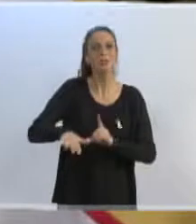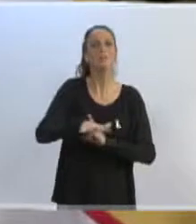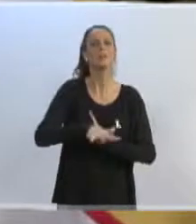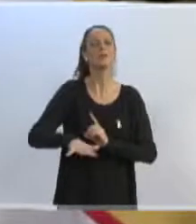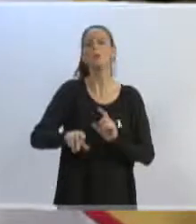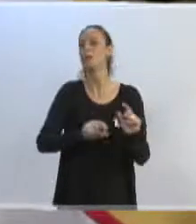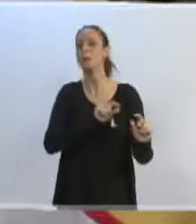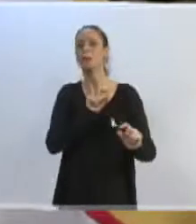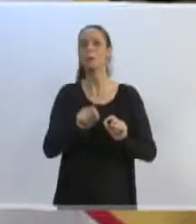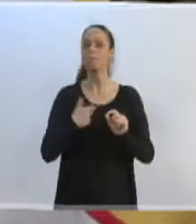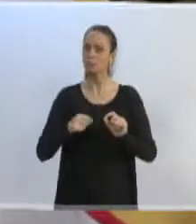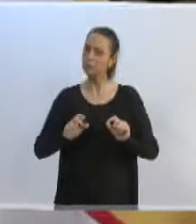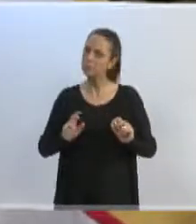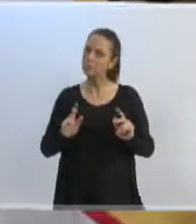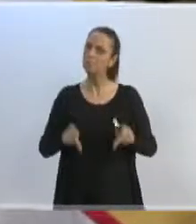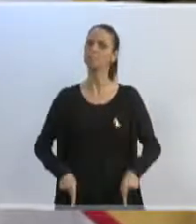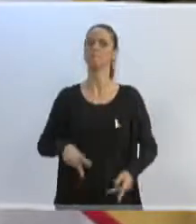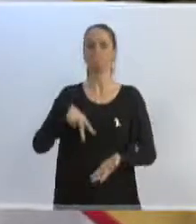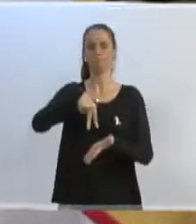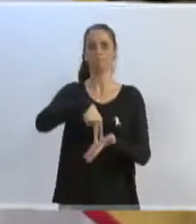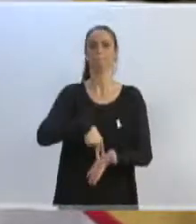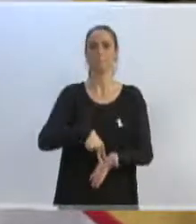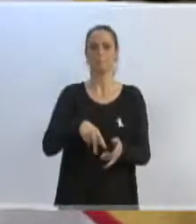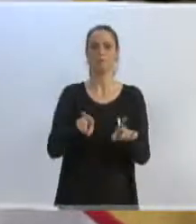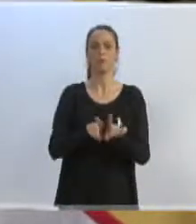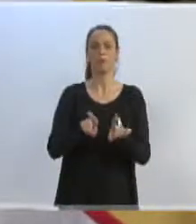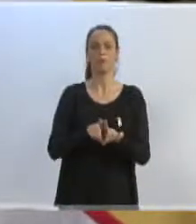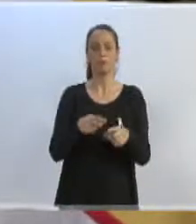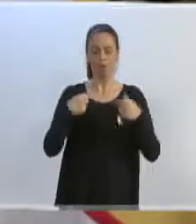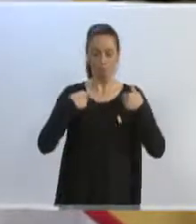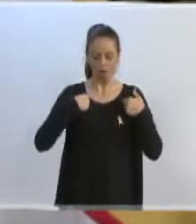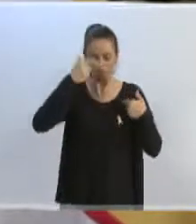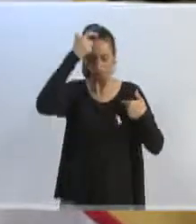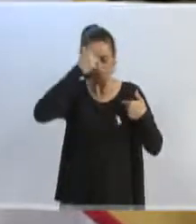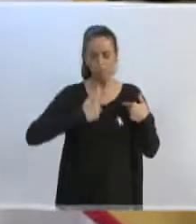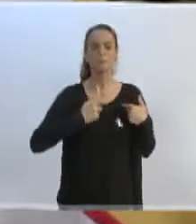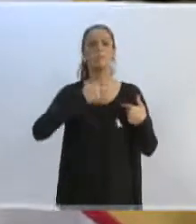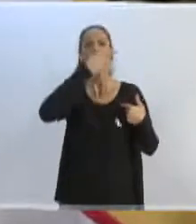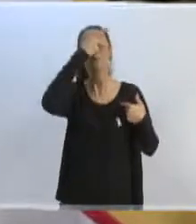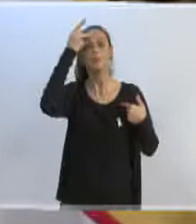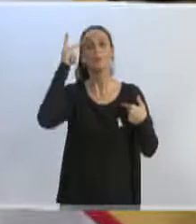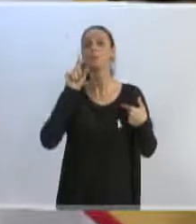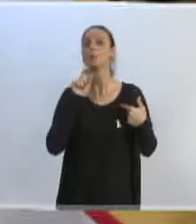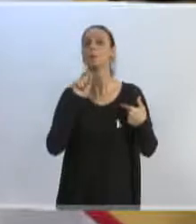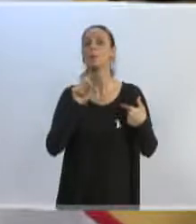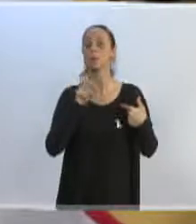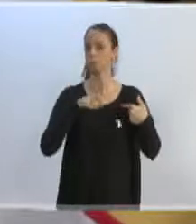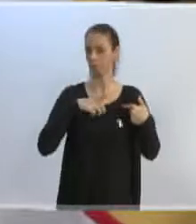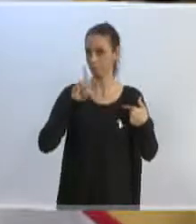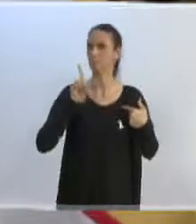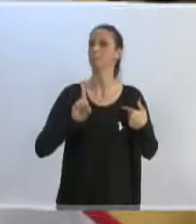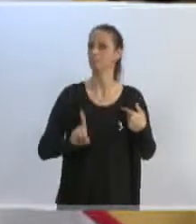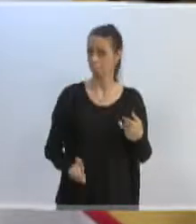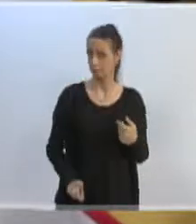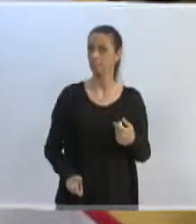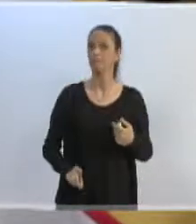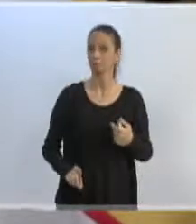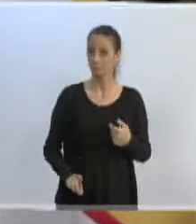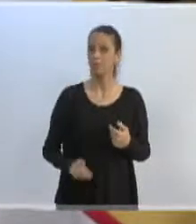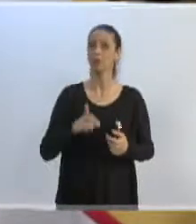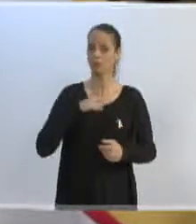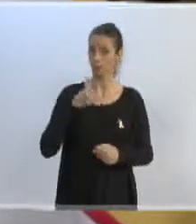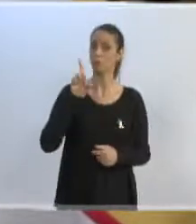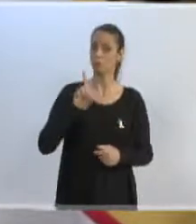nos posicionar e nos entender como pessoas de direito, né, tendo nossos